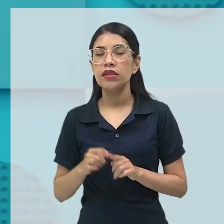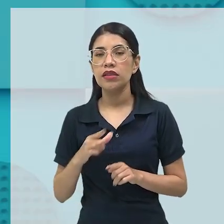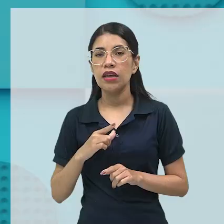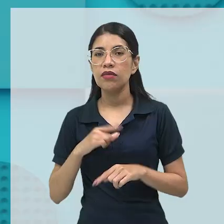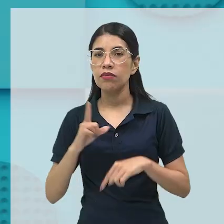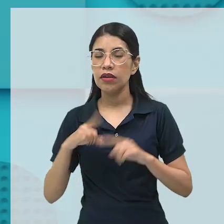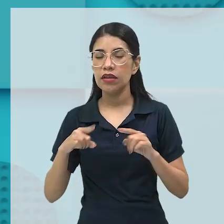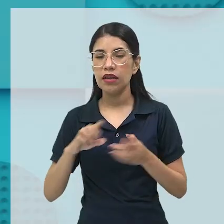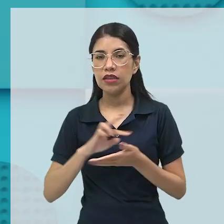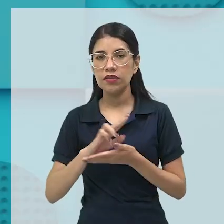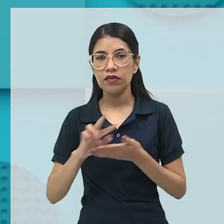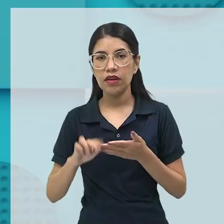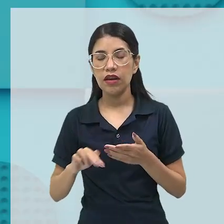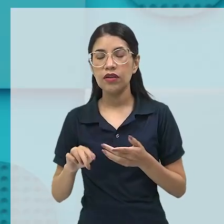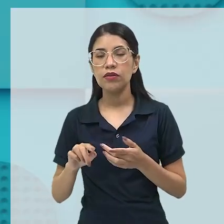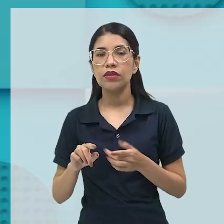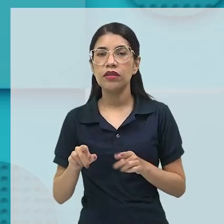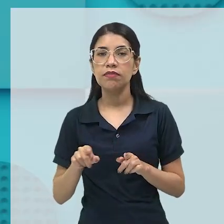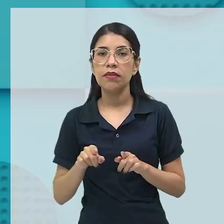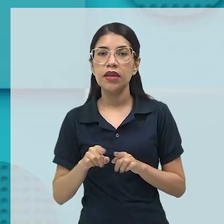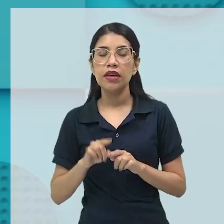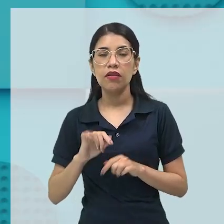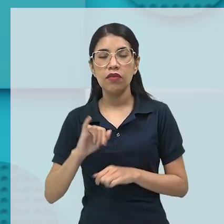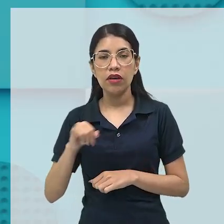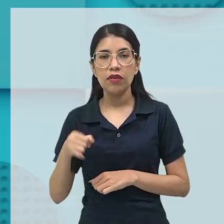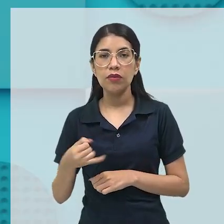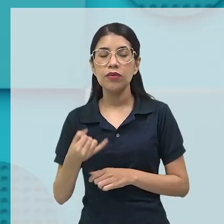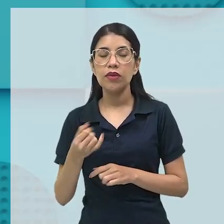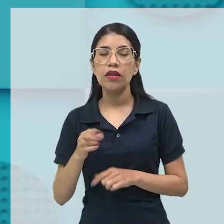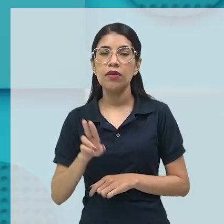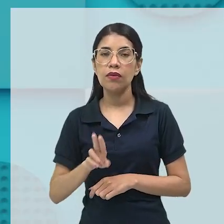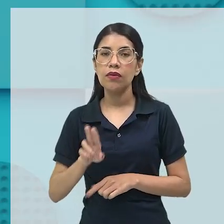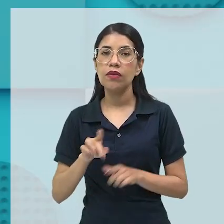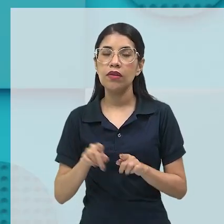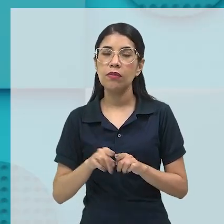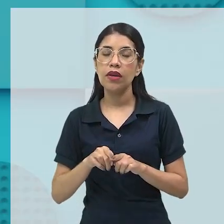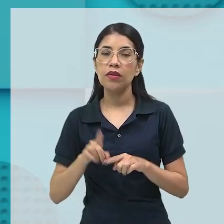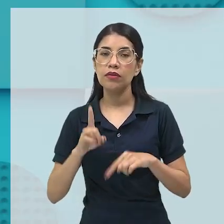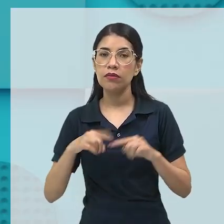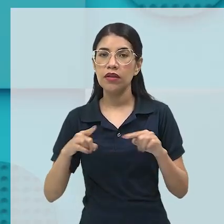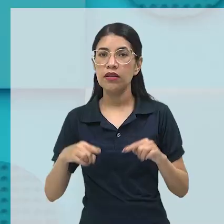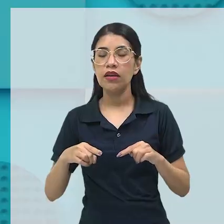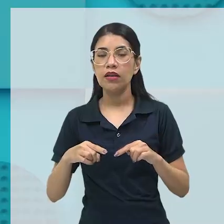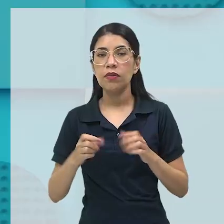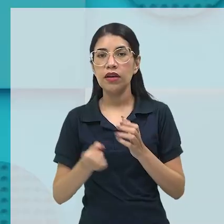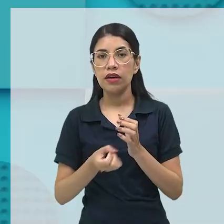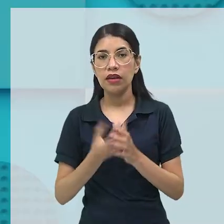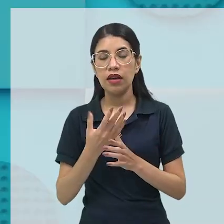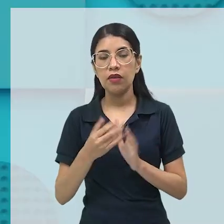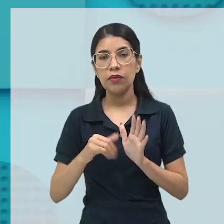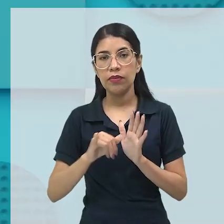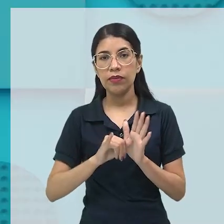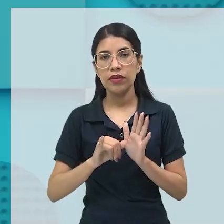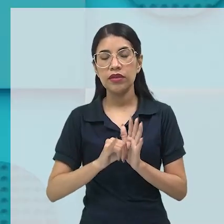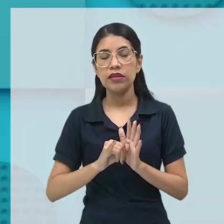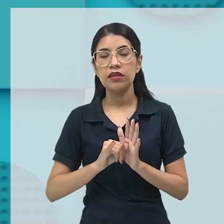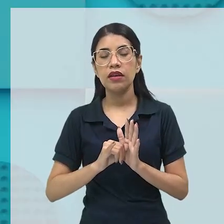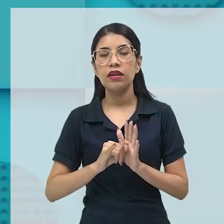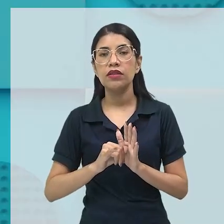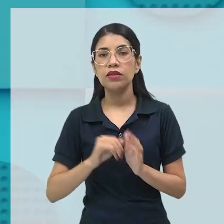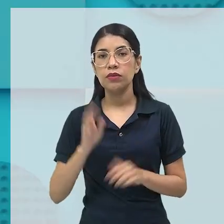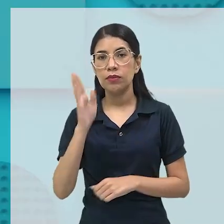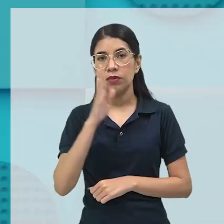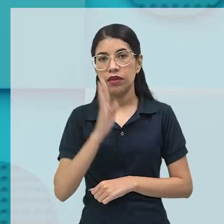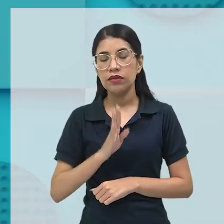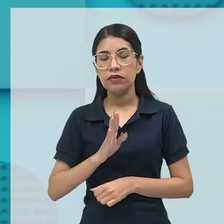os seus instrumentos musicais e a gente se apropriou desses elementos, na construção da identidade da nossa música